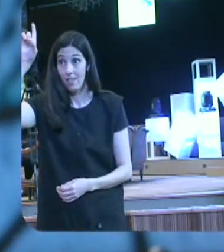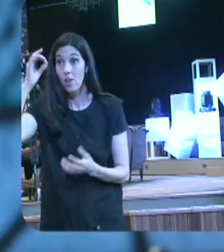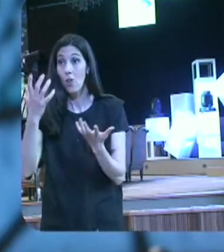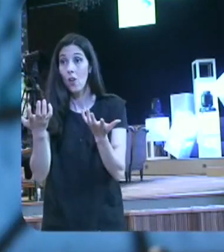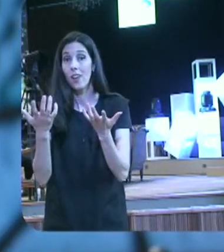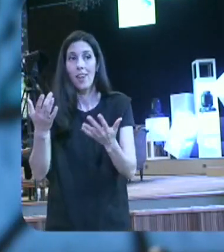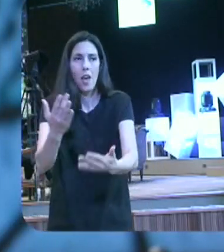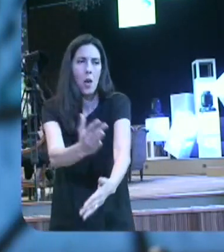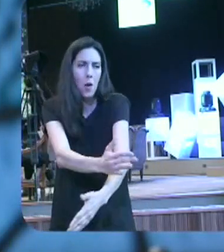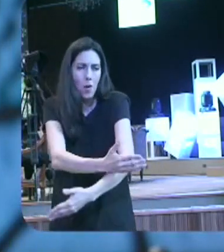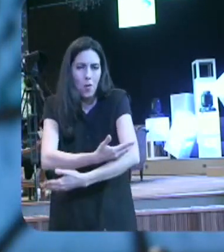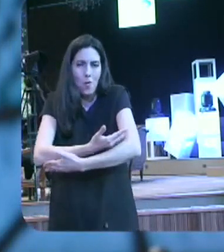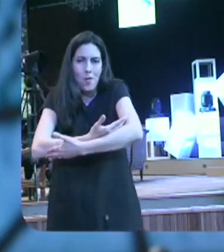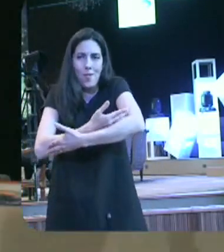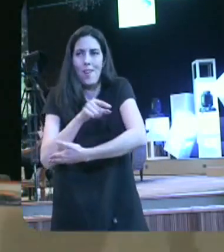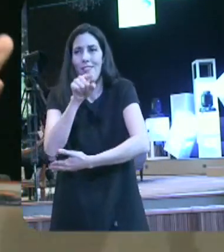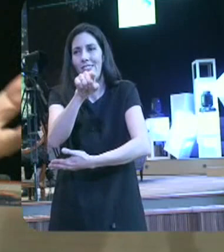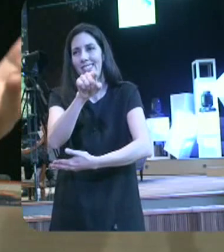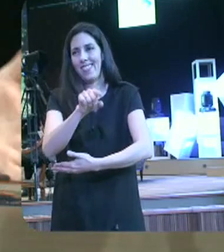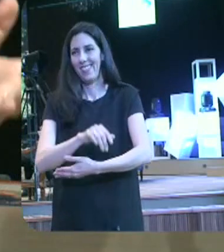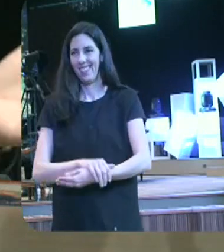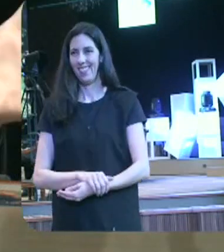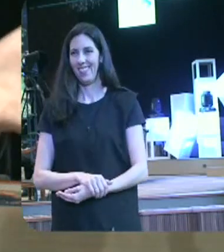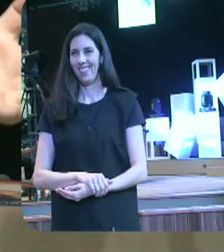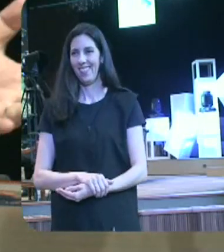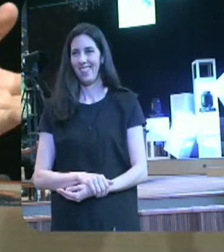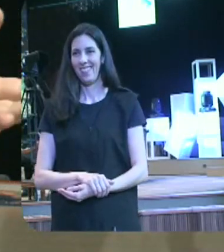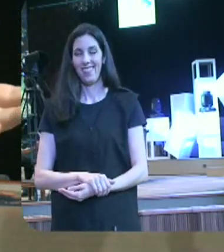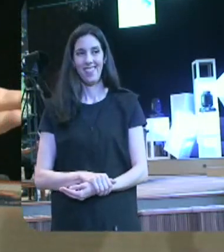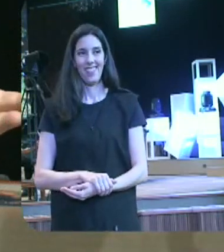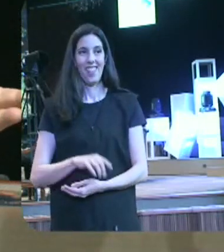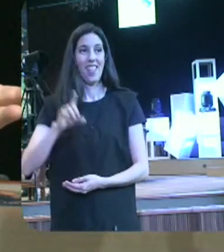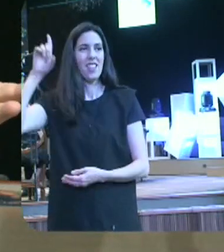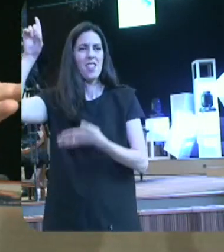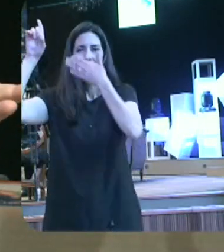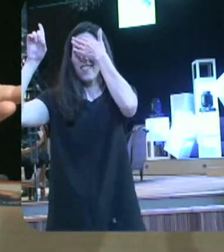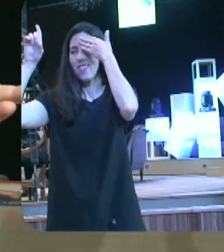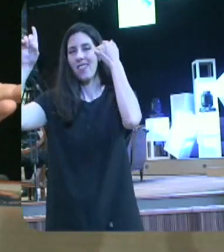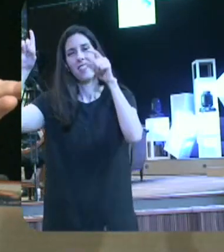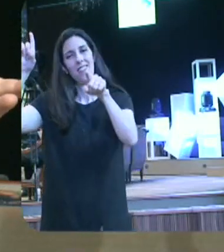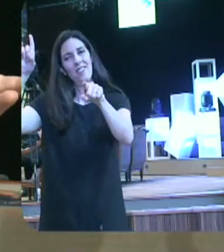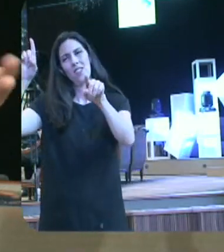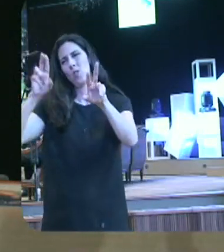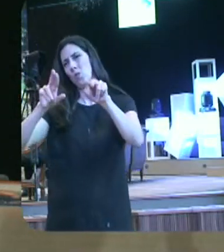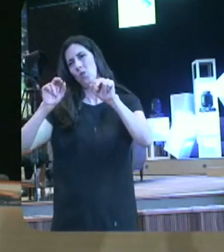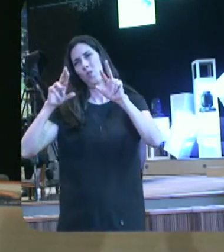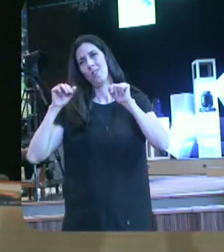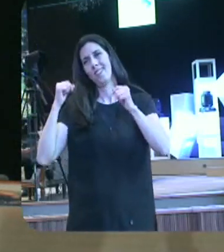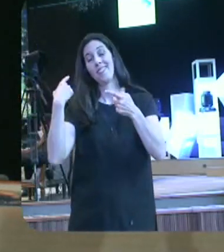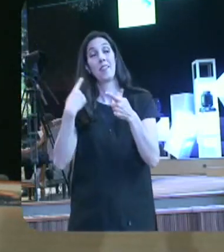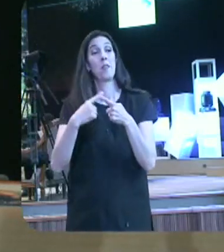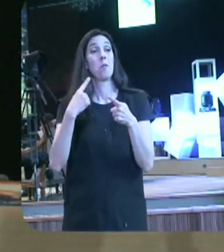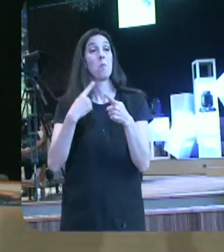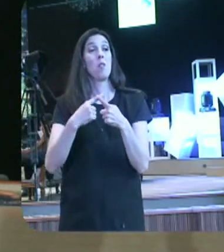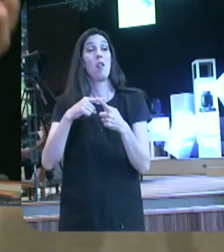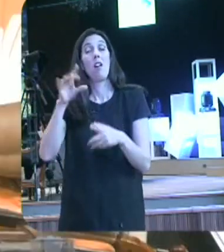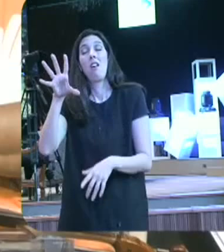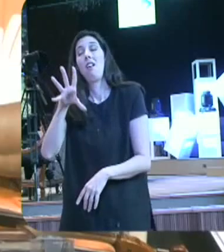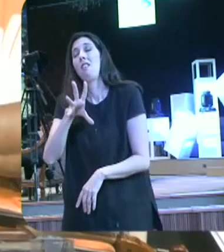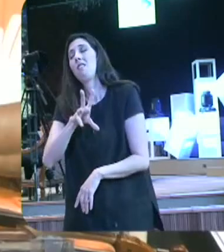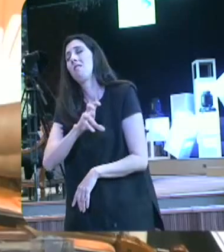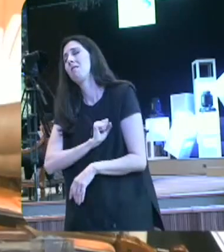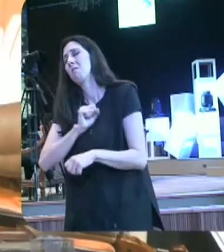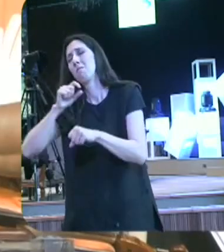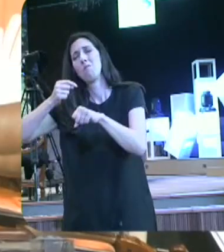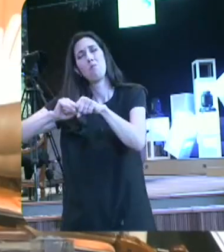braços. Ele não pode esquecer de você, pois o grande amor que Ele tem